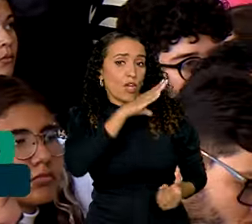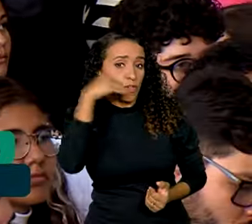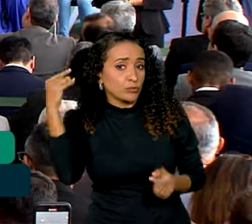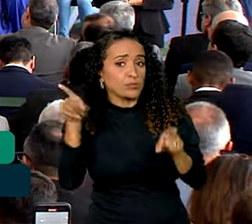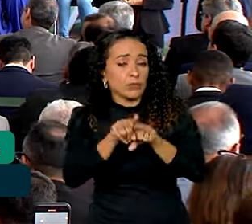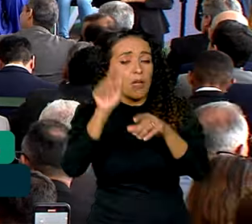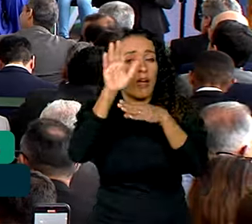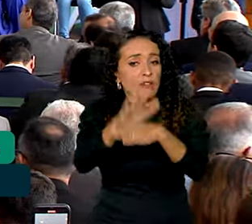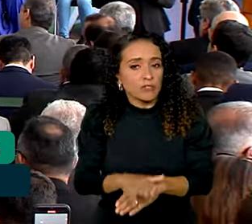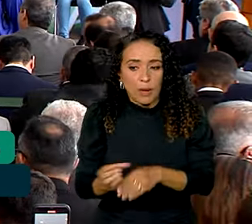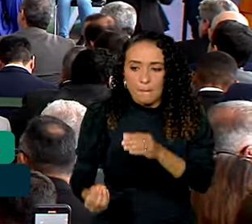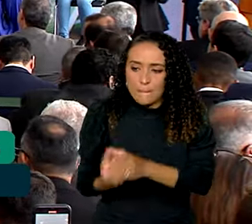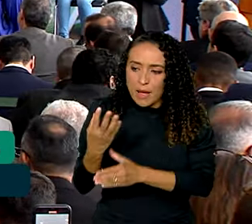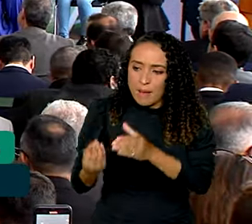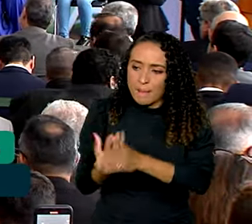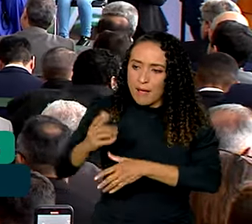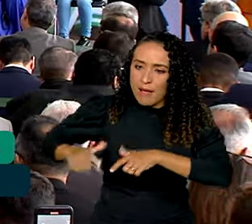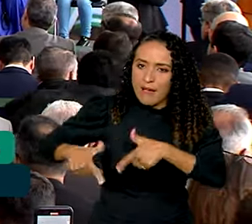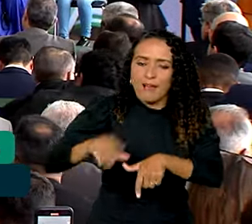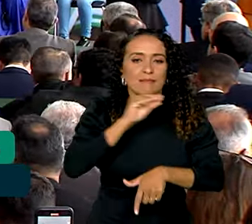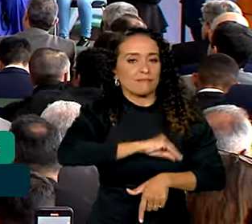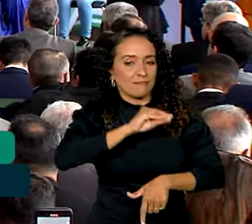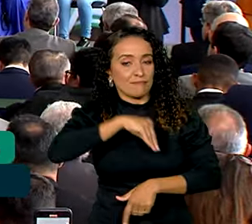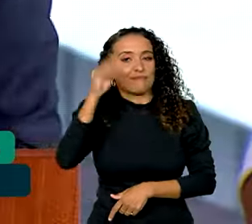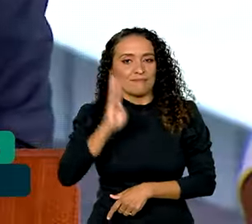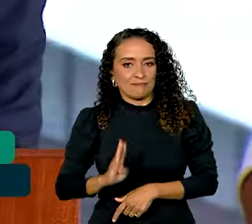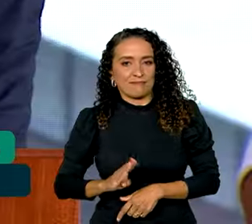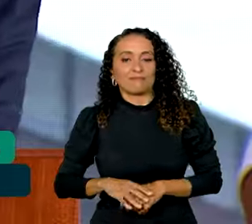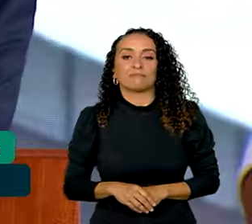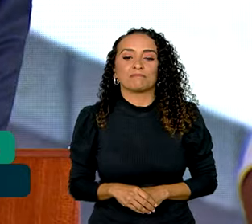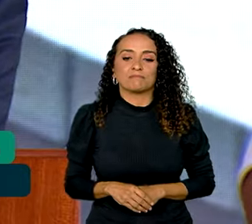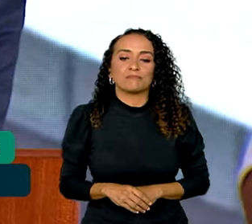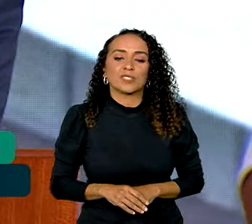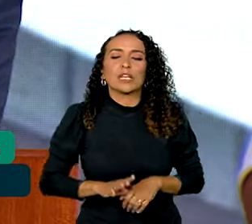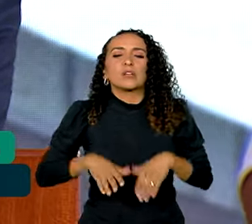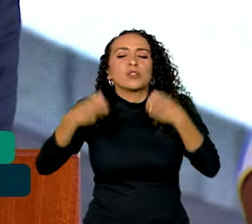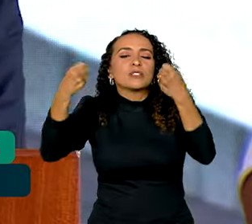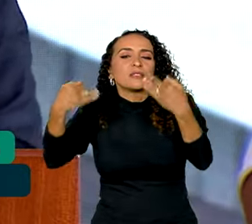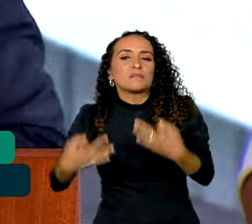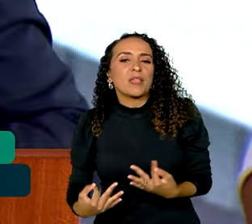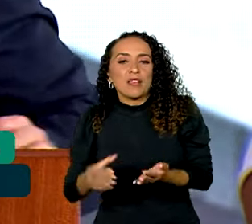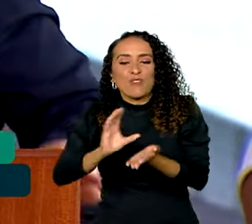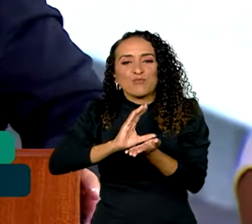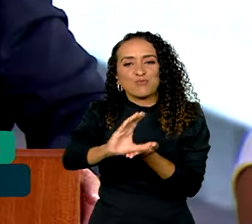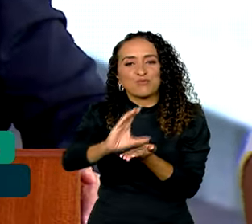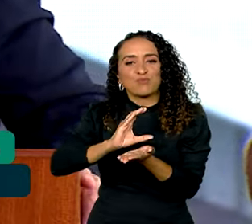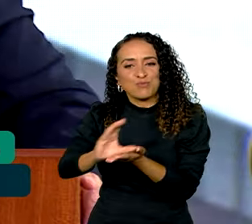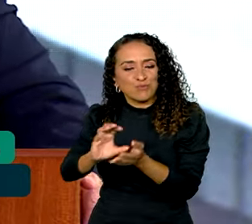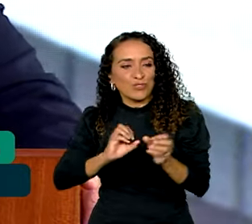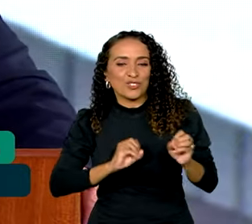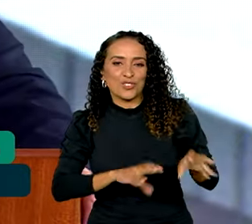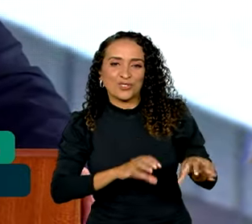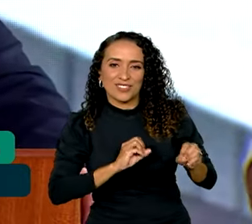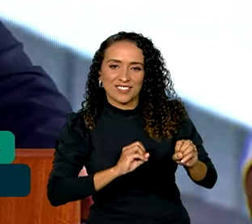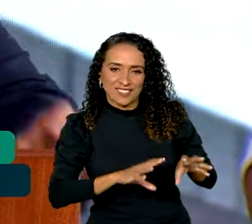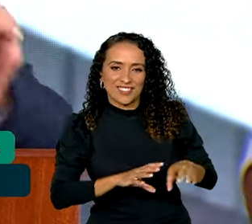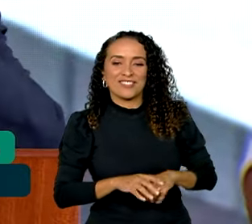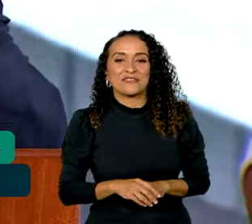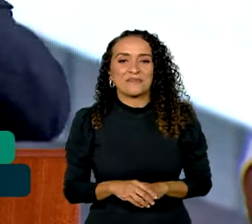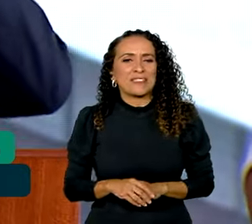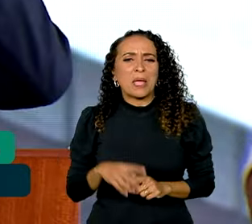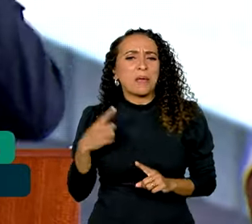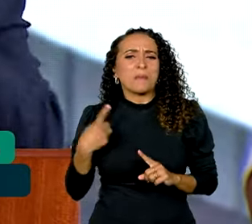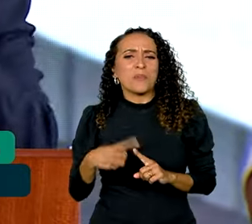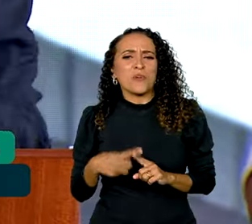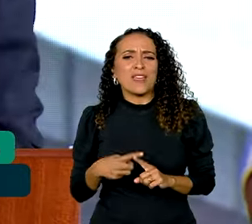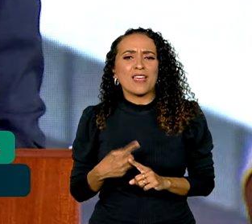de ajudar na geração de emprego e renda para o país. Quando a gente fala em investimento em educação, é